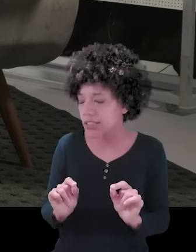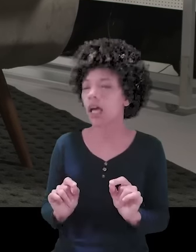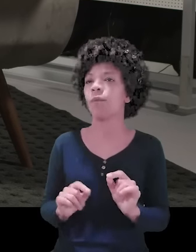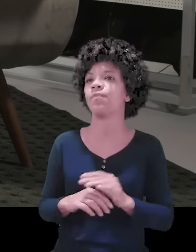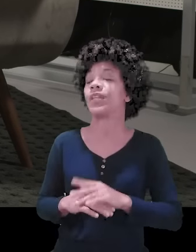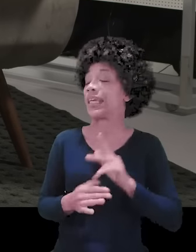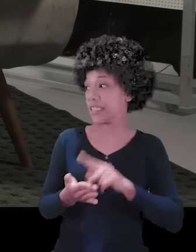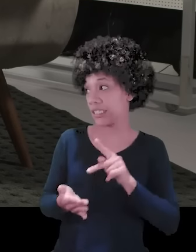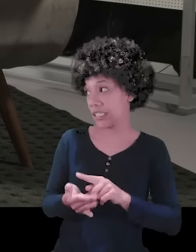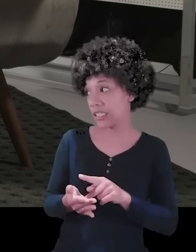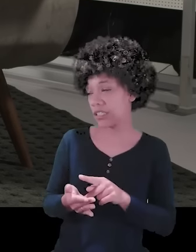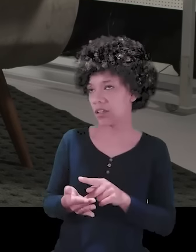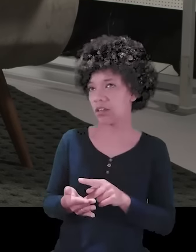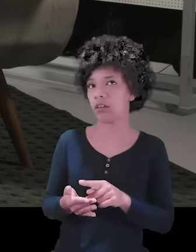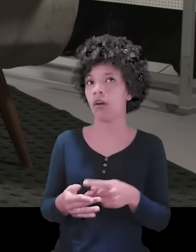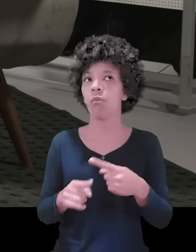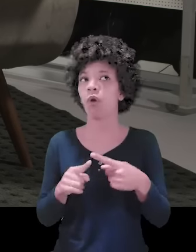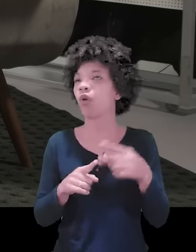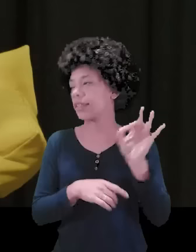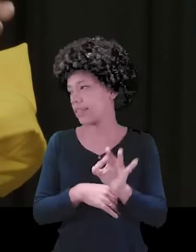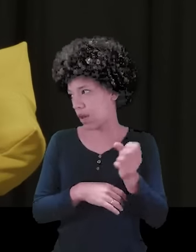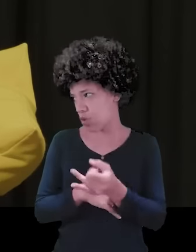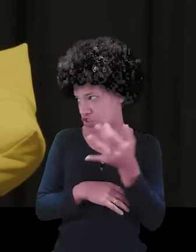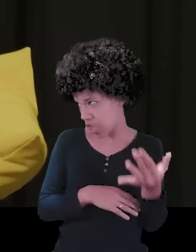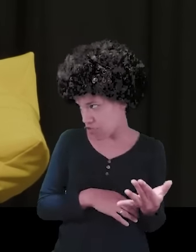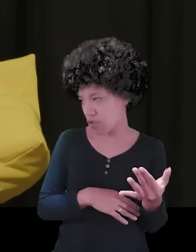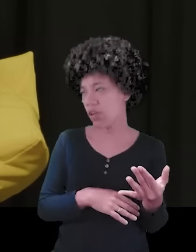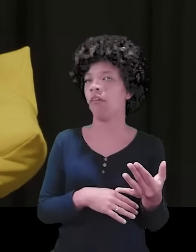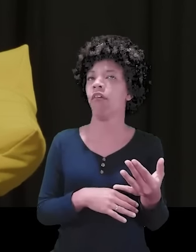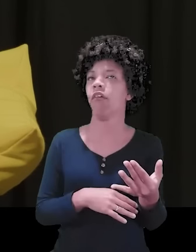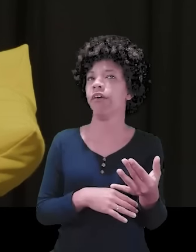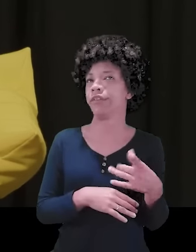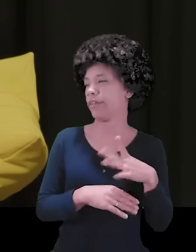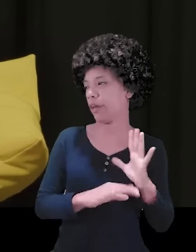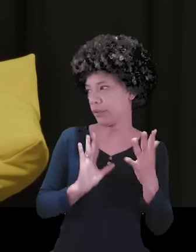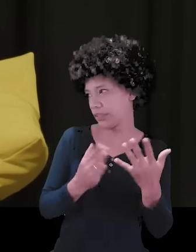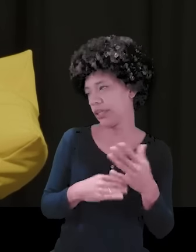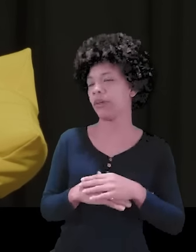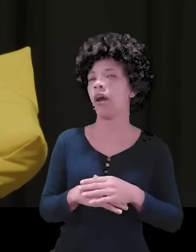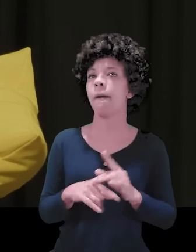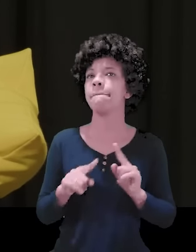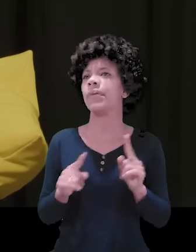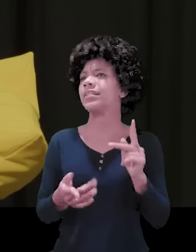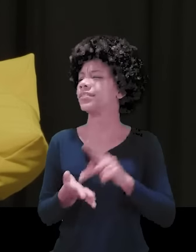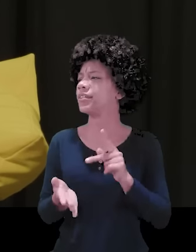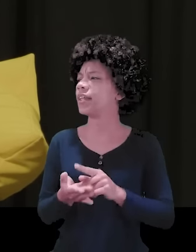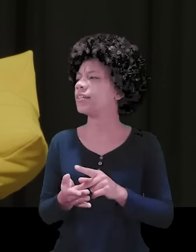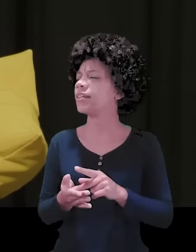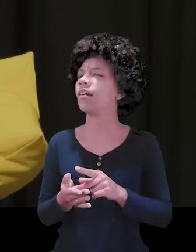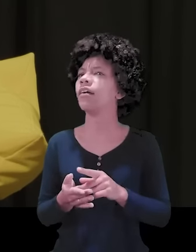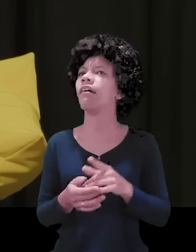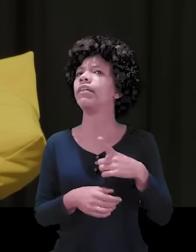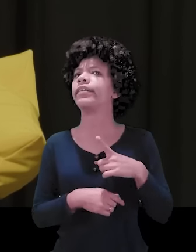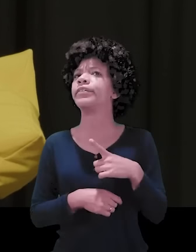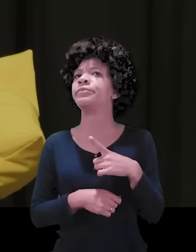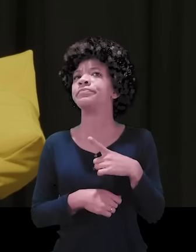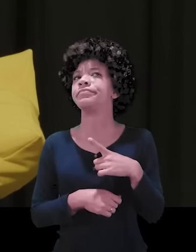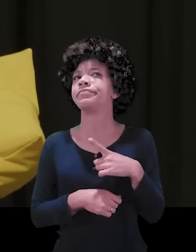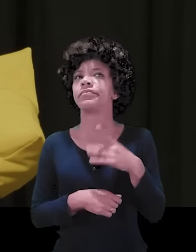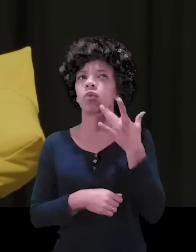eu tenho certeza pela proporção do que tem né acontecendo ter certeza aqui alguém que